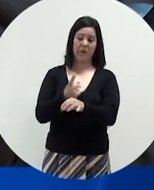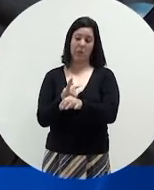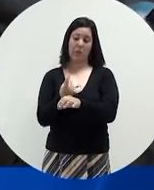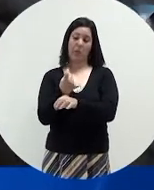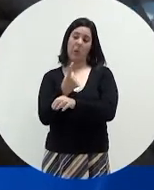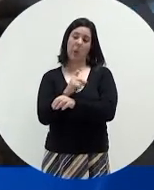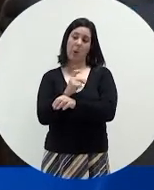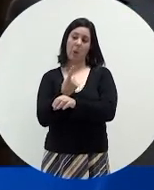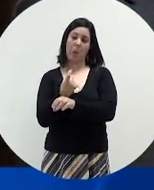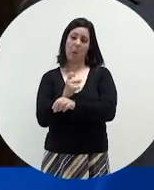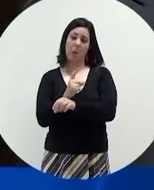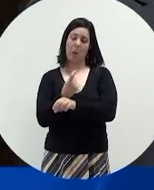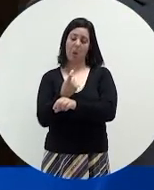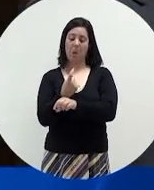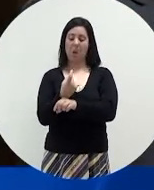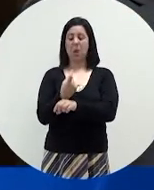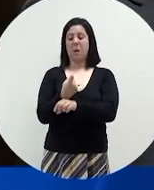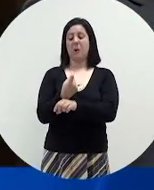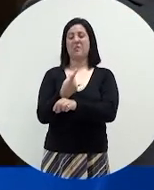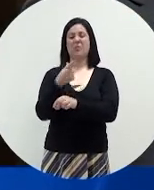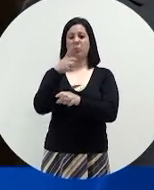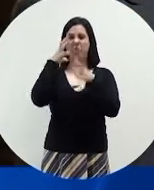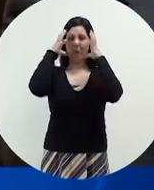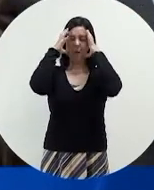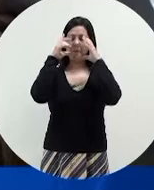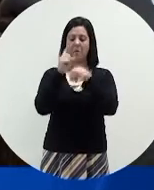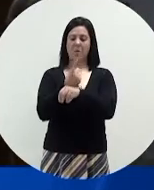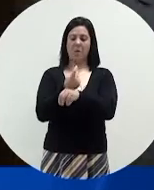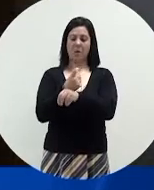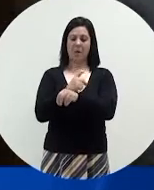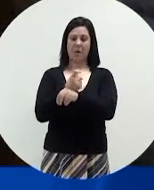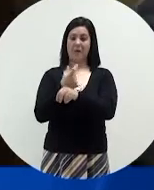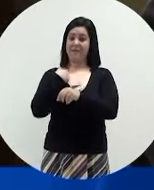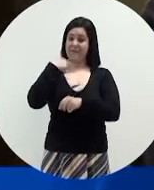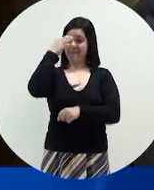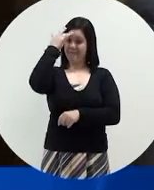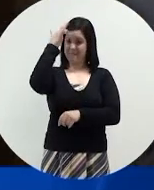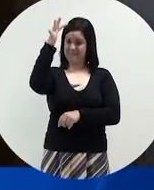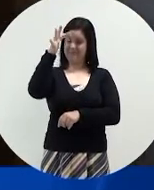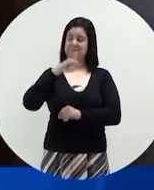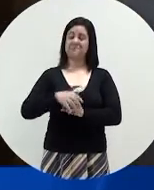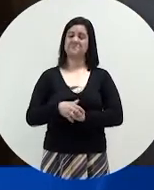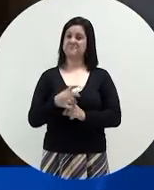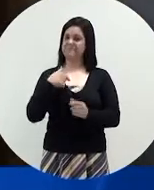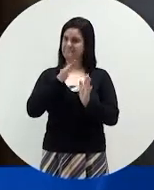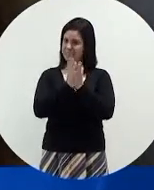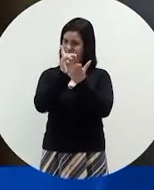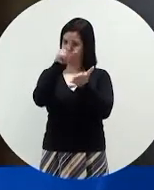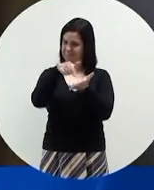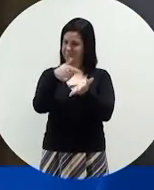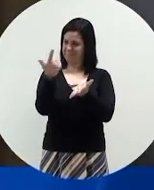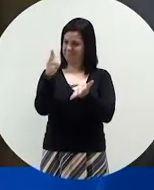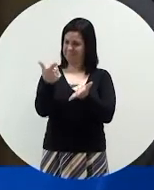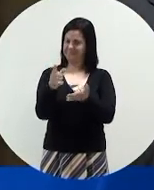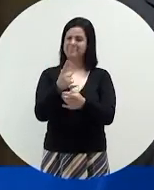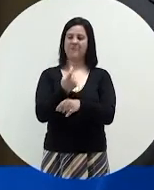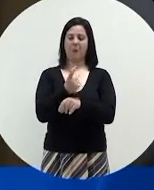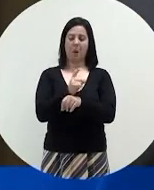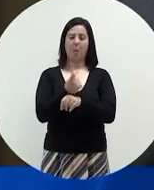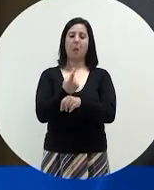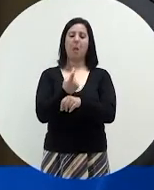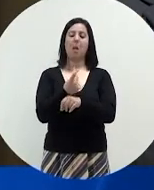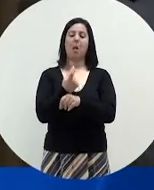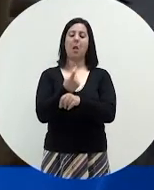é? Não é verdade? Um vermezinho. Aí você imagina, você vai jogar fora a carne podre, está